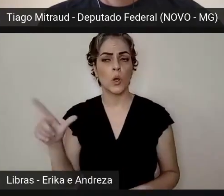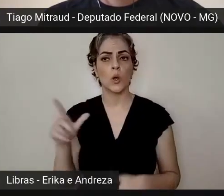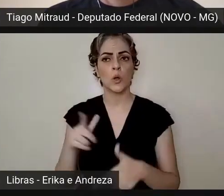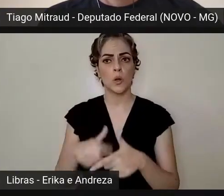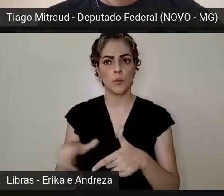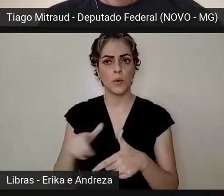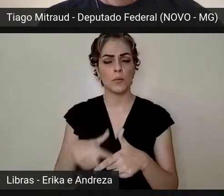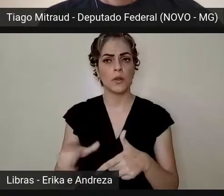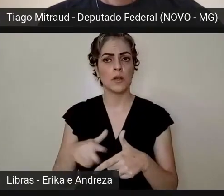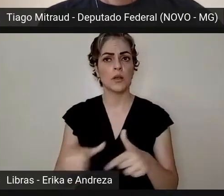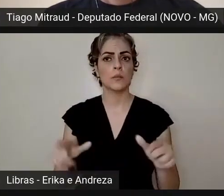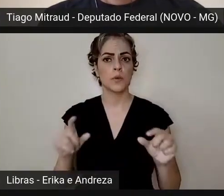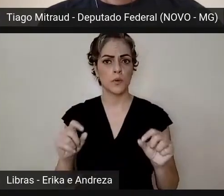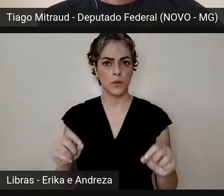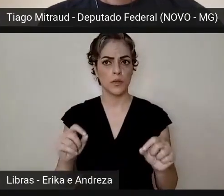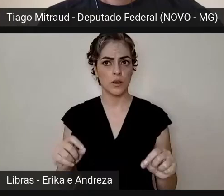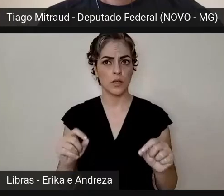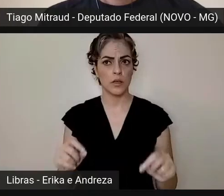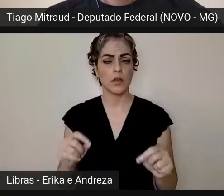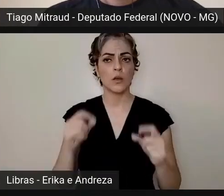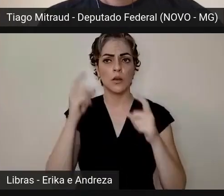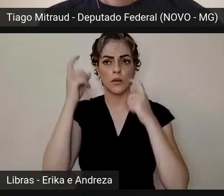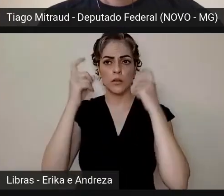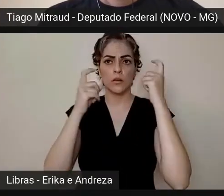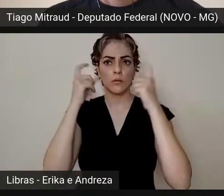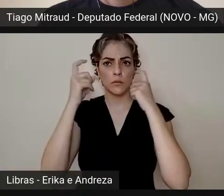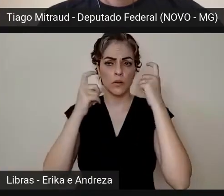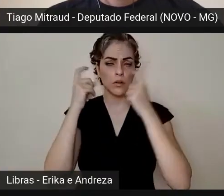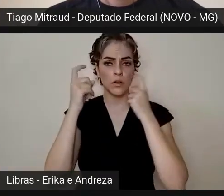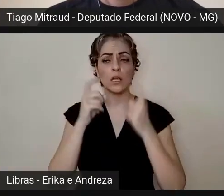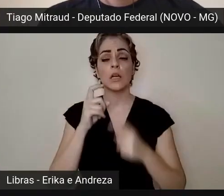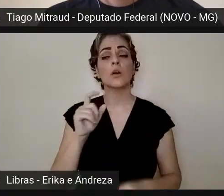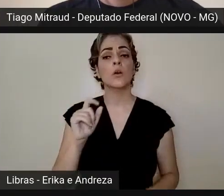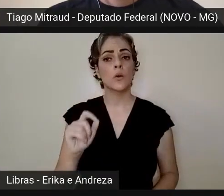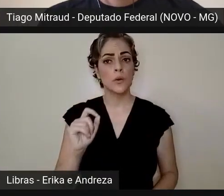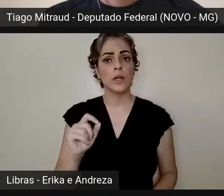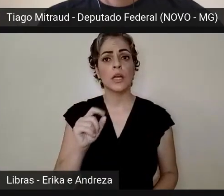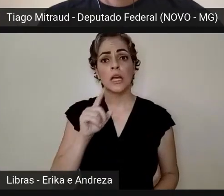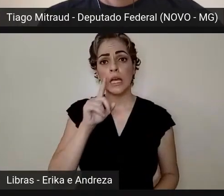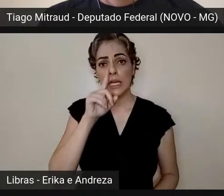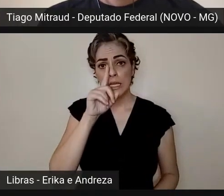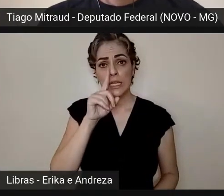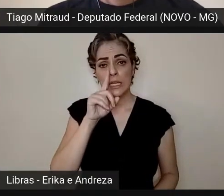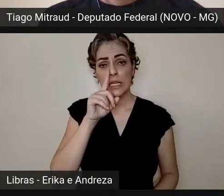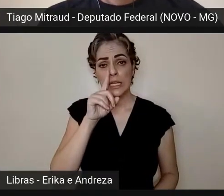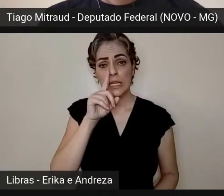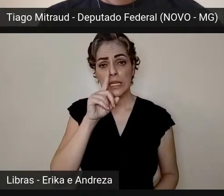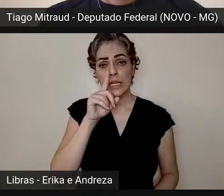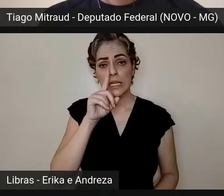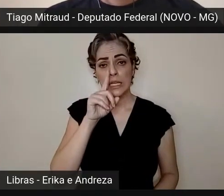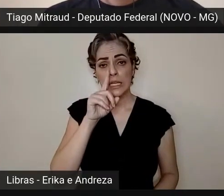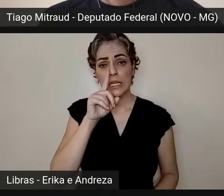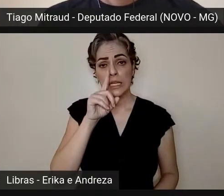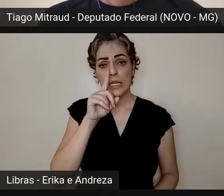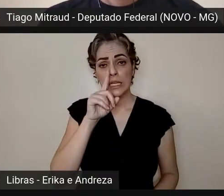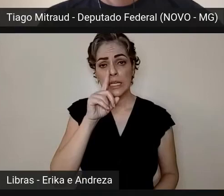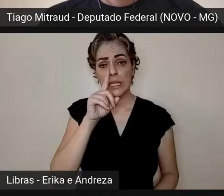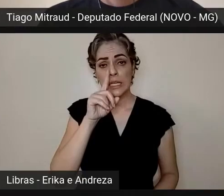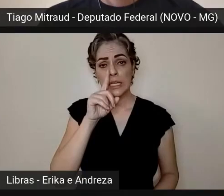Marilene, que me preocupa bastante, né? Há um risco concreto de que os grupos mais bem